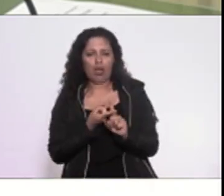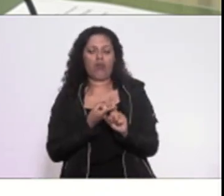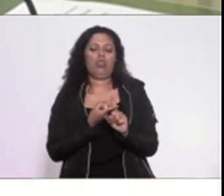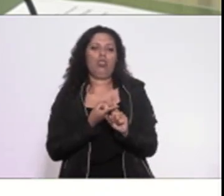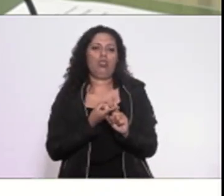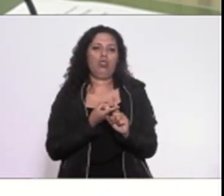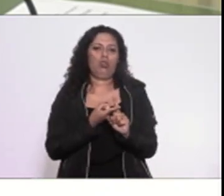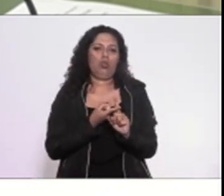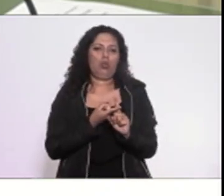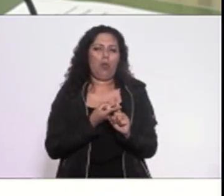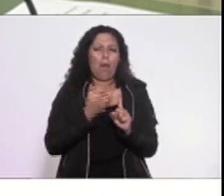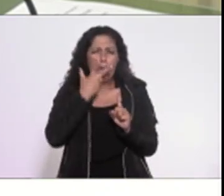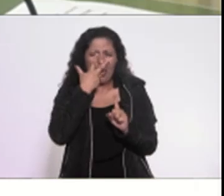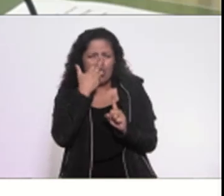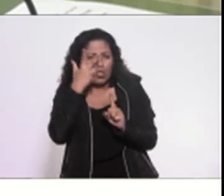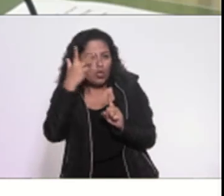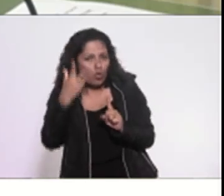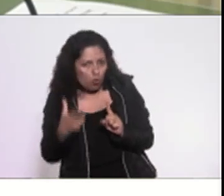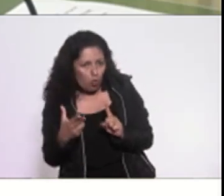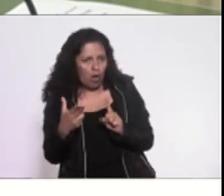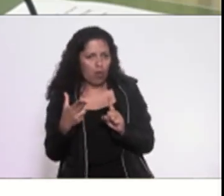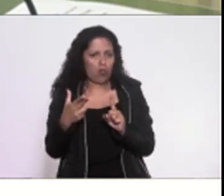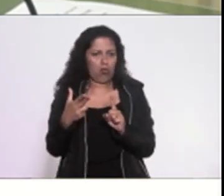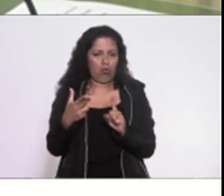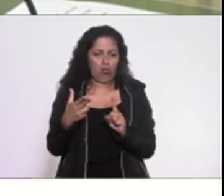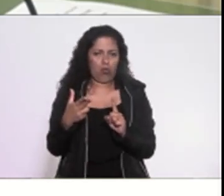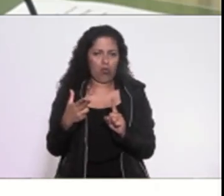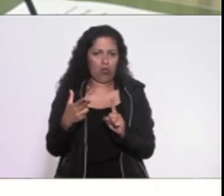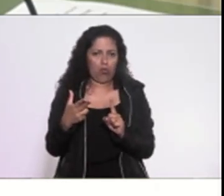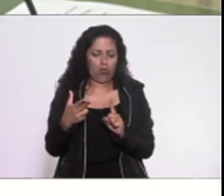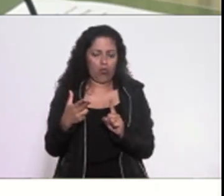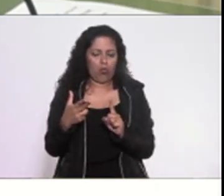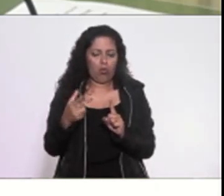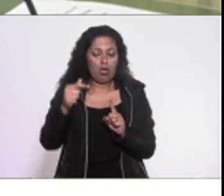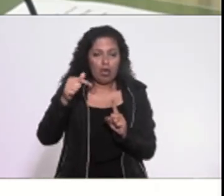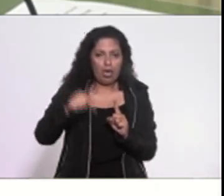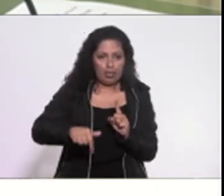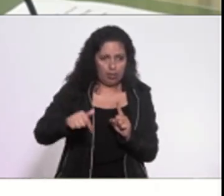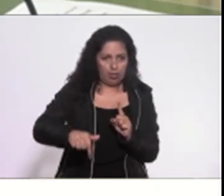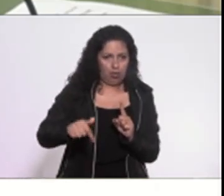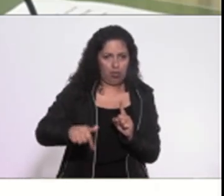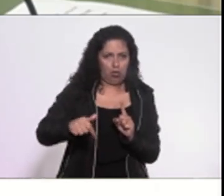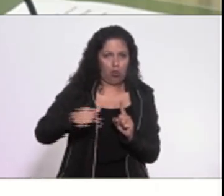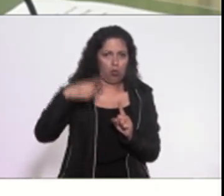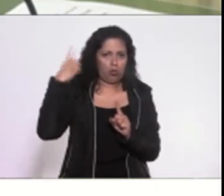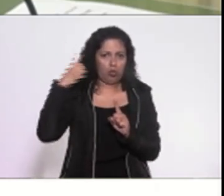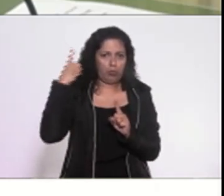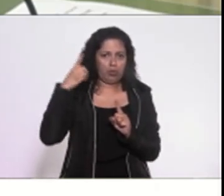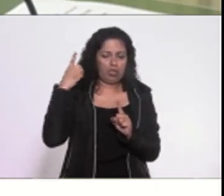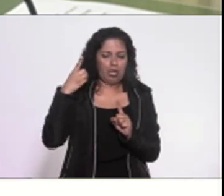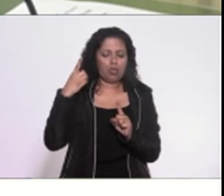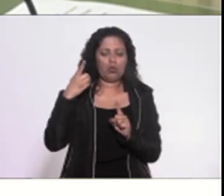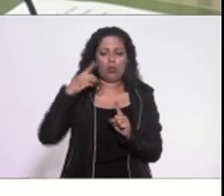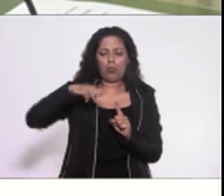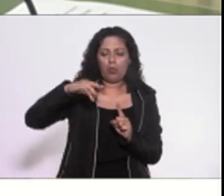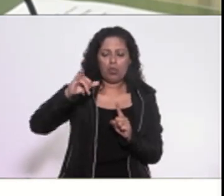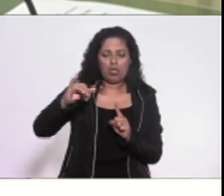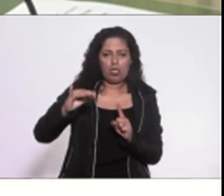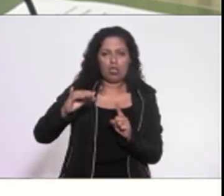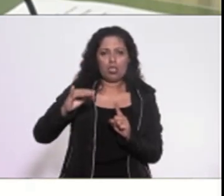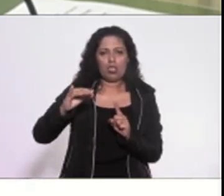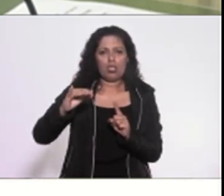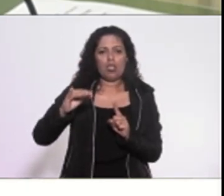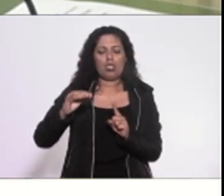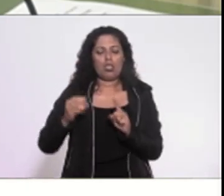praticamente no mesmo molde do mecanismo criado aqui pelo MINC, isso, contra a tortura. Nós